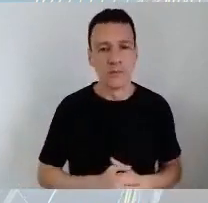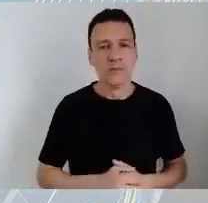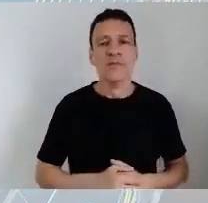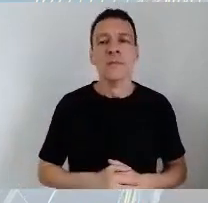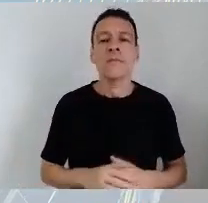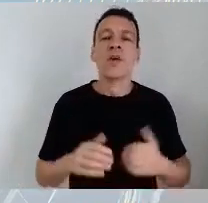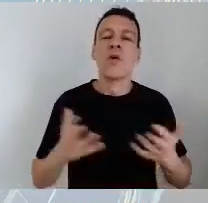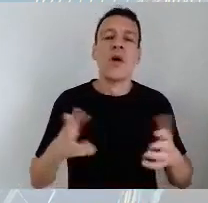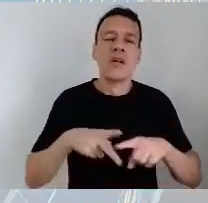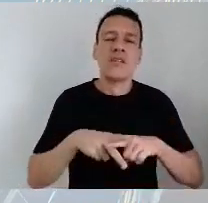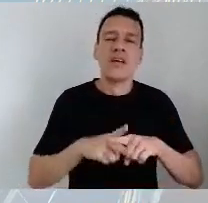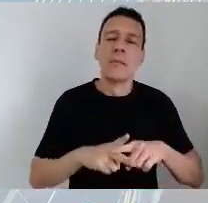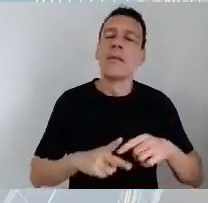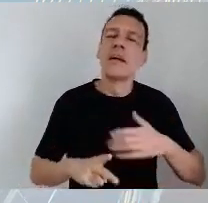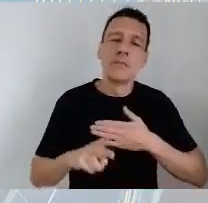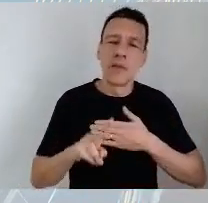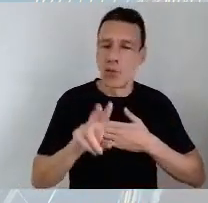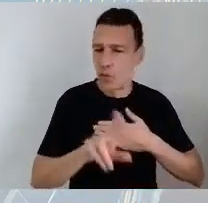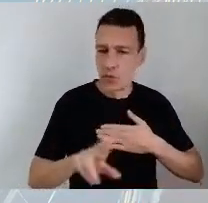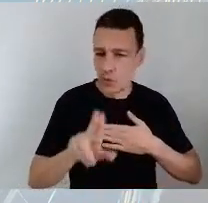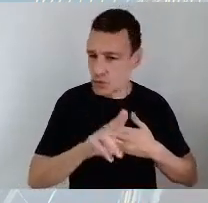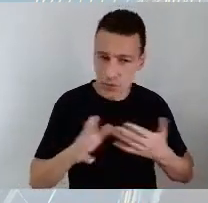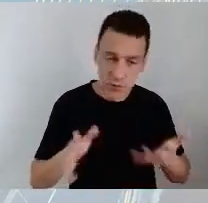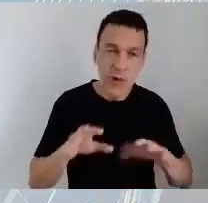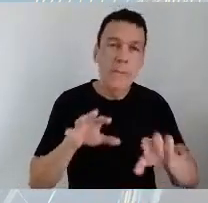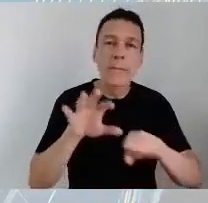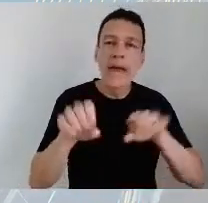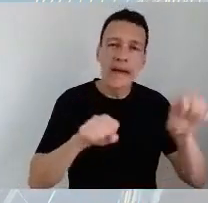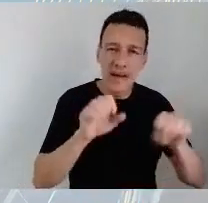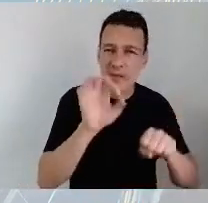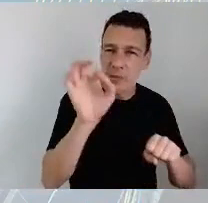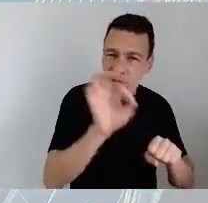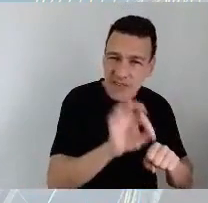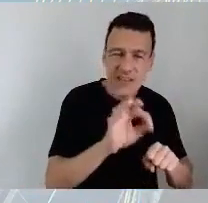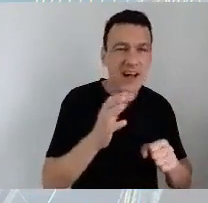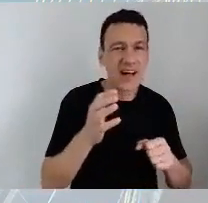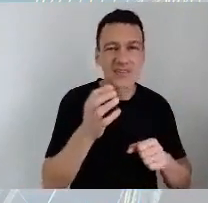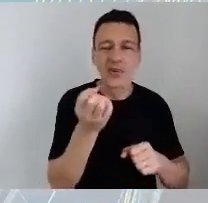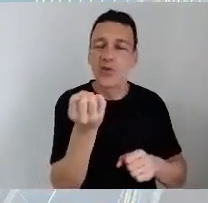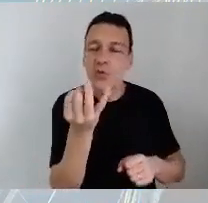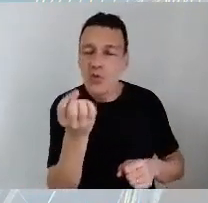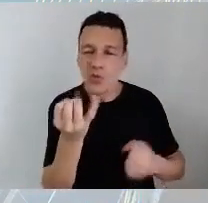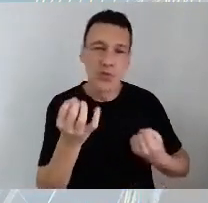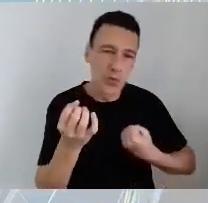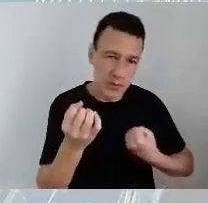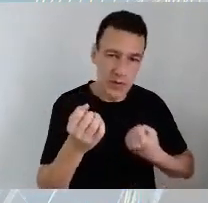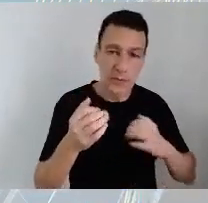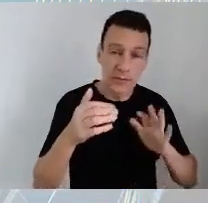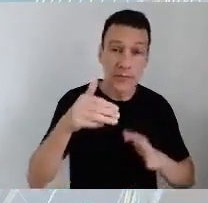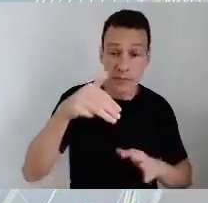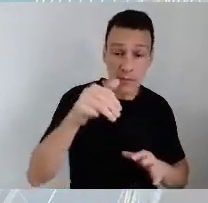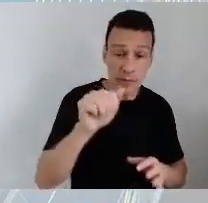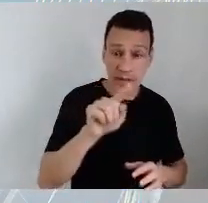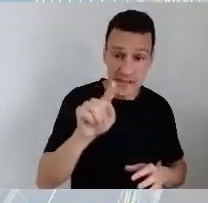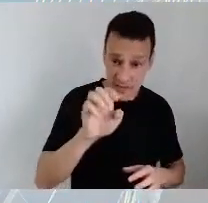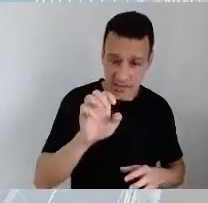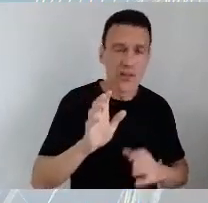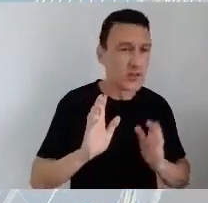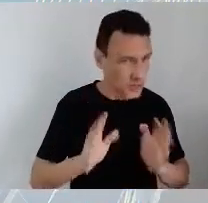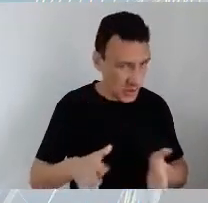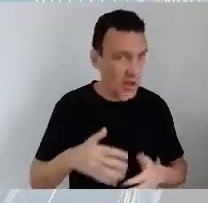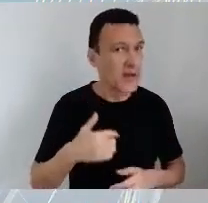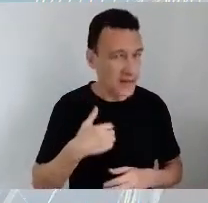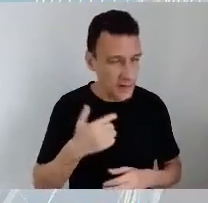utilizo para extrair essas métricas, extrair esses dados. O Maze eu falei um pouco já, né, que é ali onde eu faço a parte